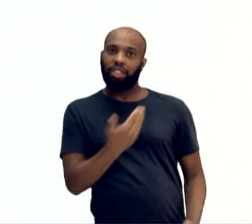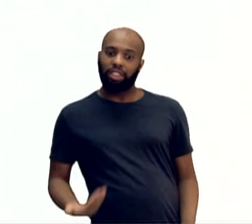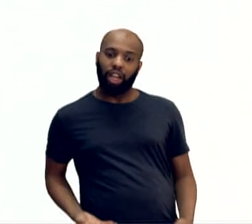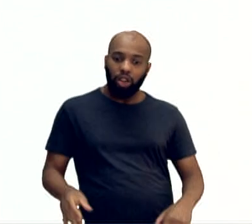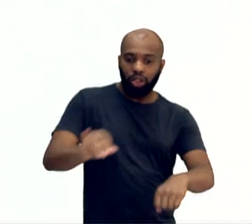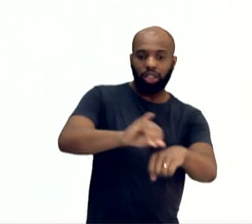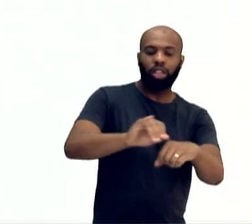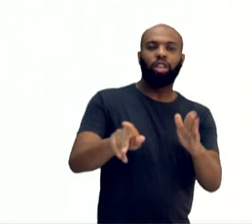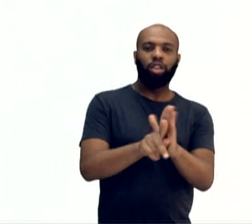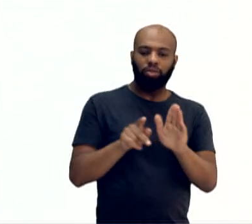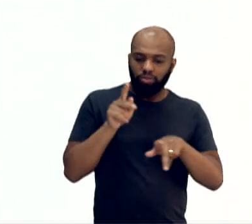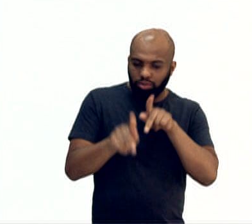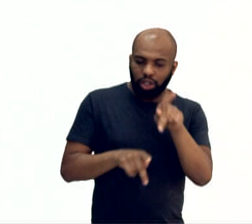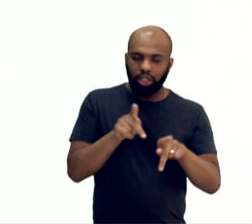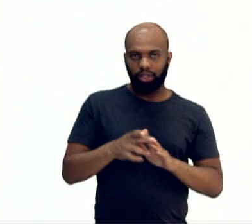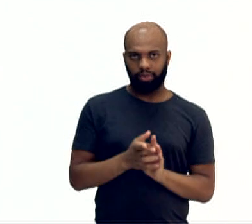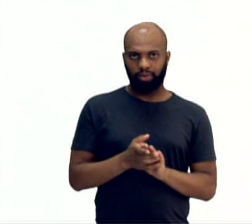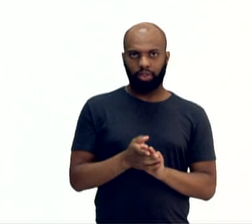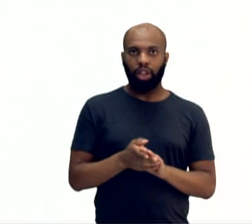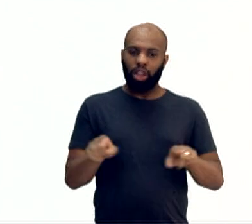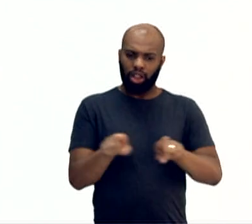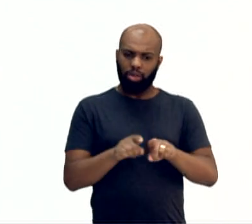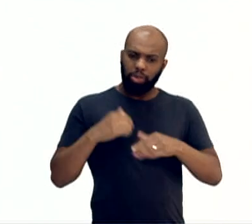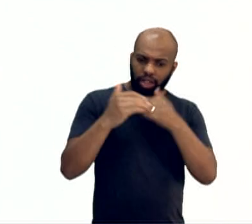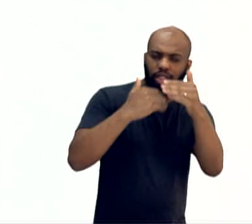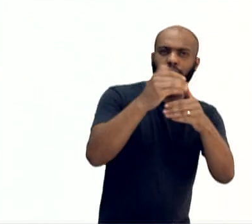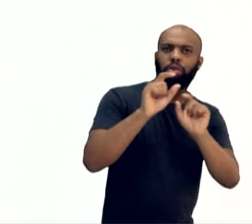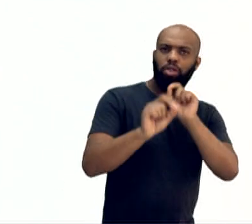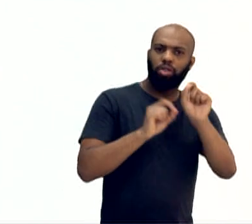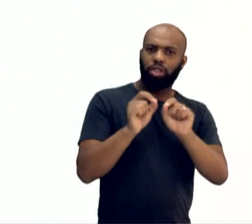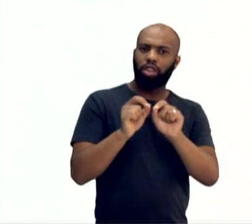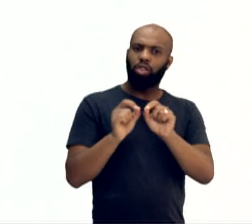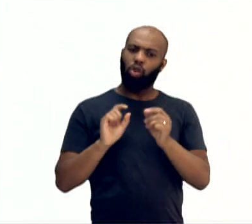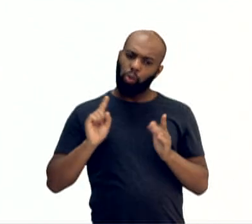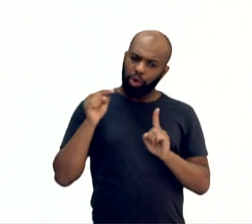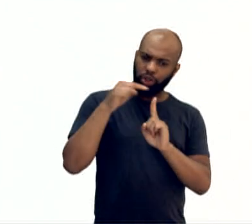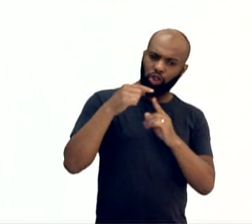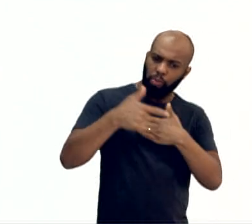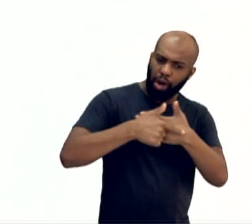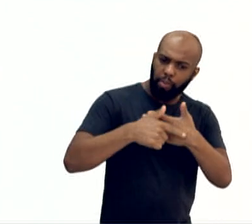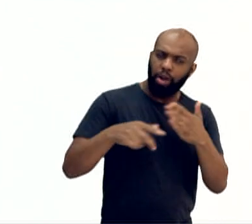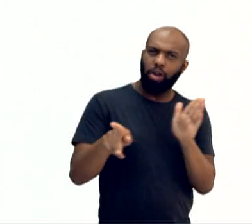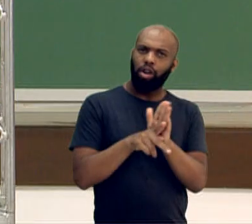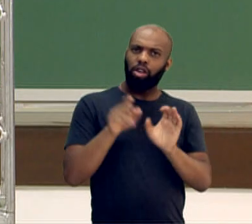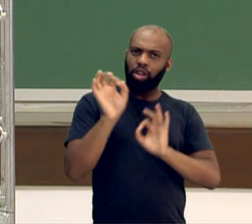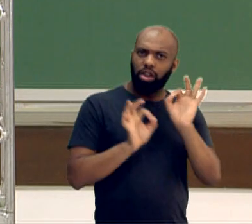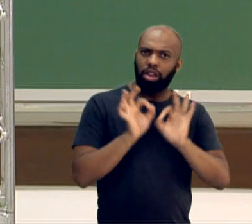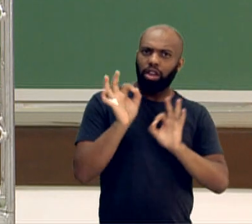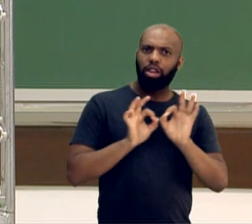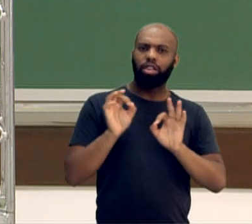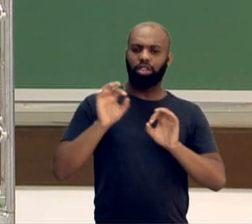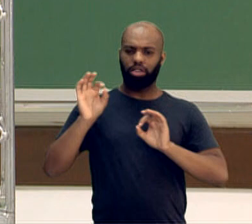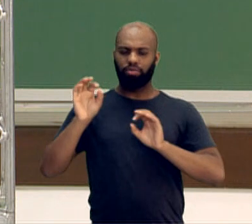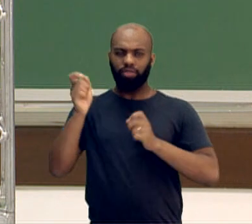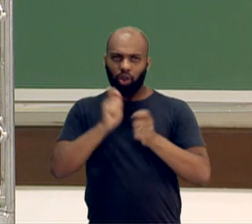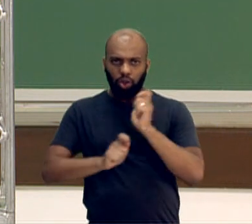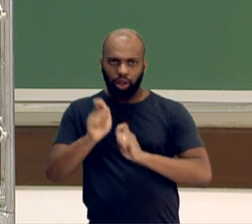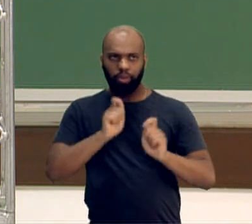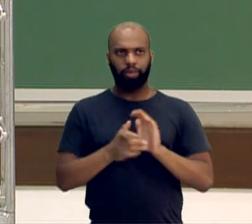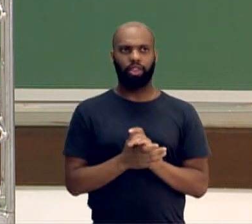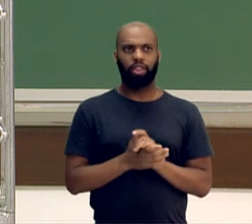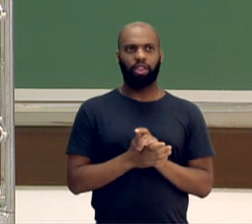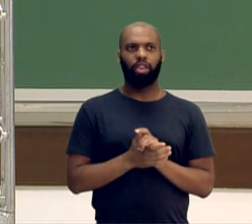para a população, além de desempenhar o papel de organizador da economia. É um